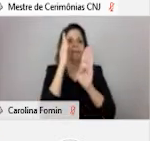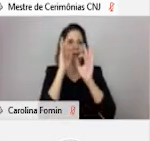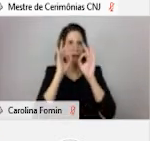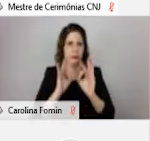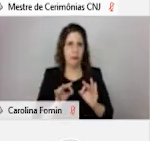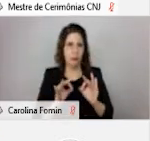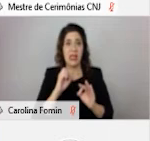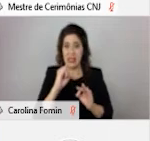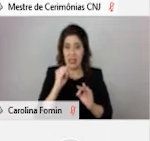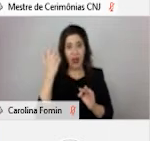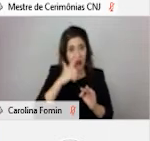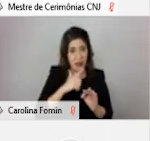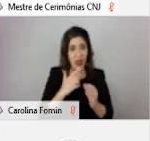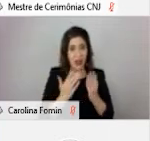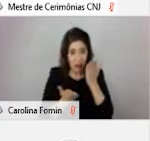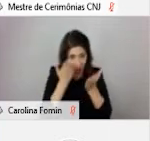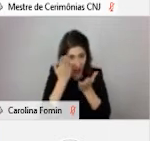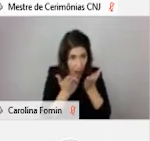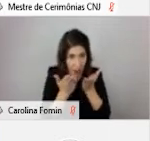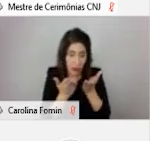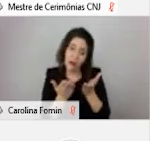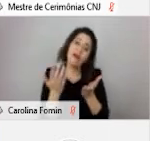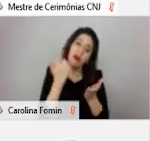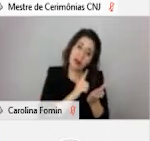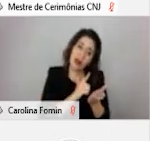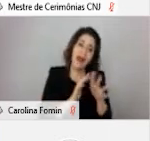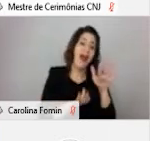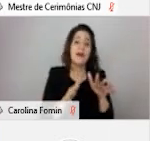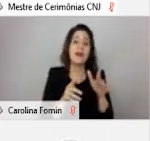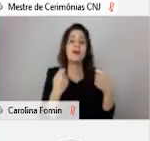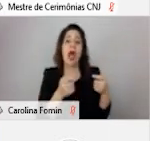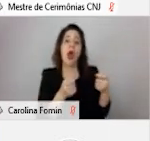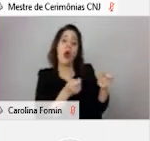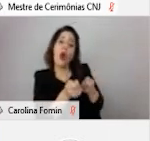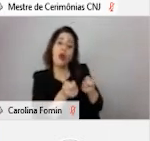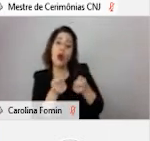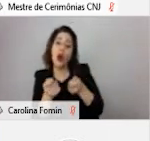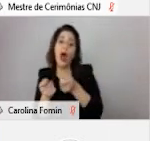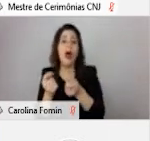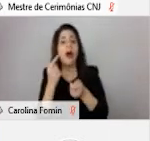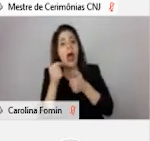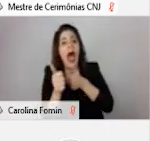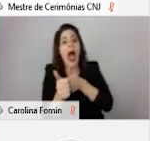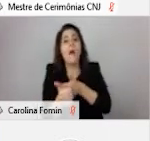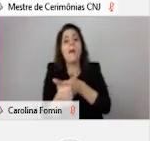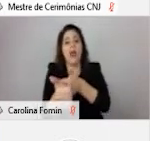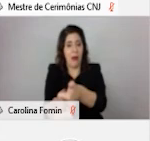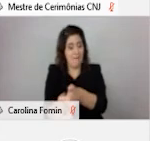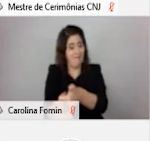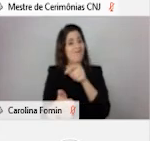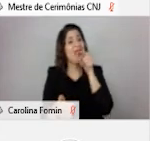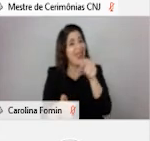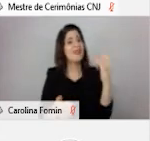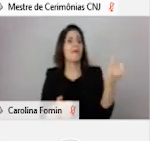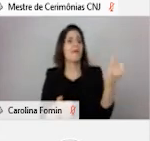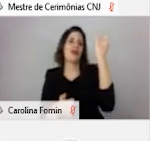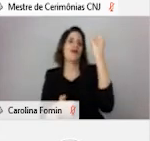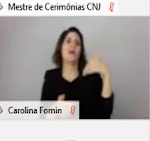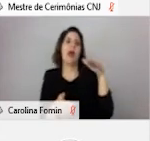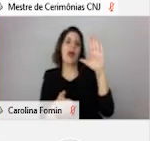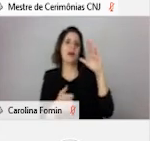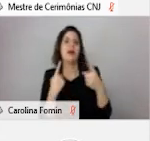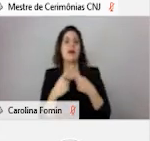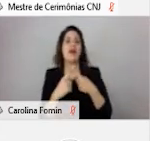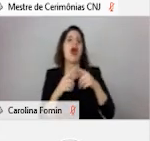situação acabou ali. Às vezes, você tem que fazer controle, e é essa situação que eu acho que é a mais importante de discutir aqui. São as condições crônicas,